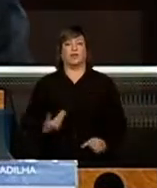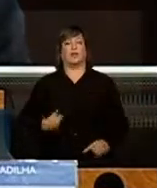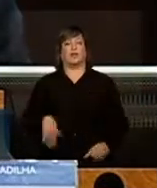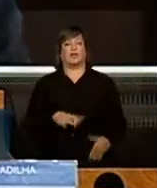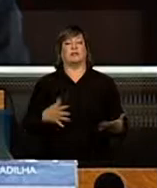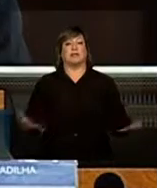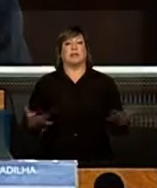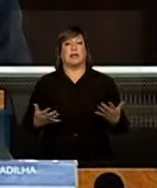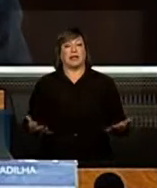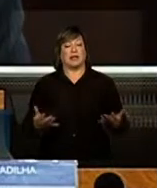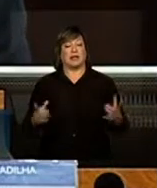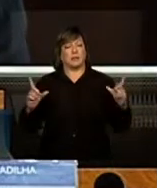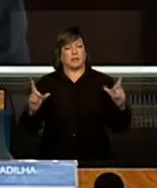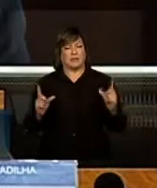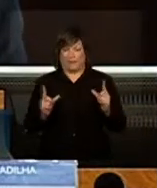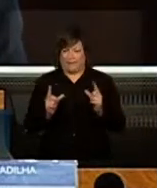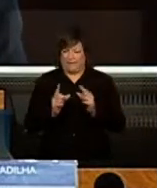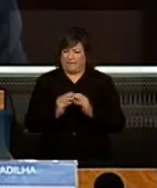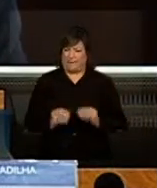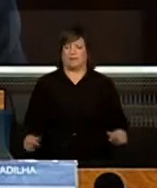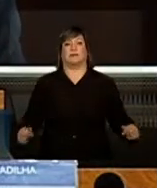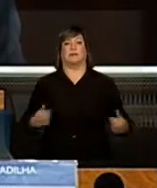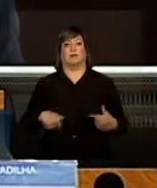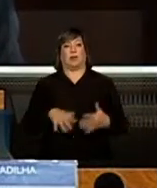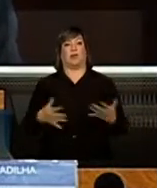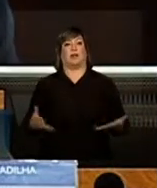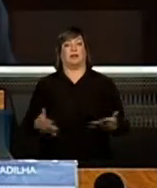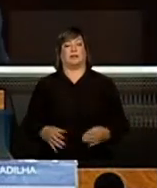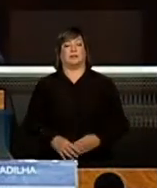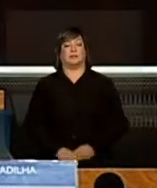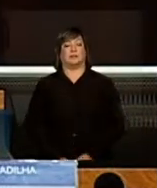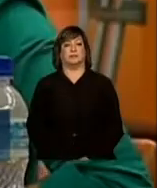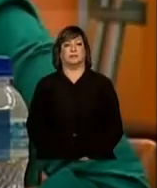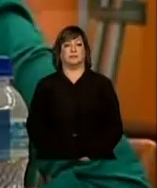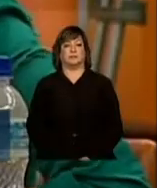queremos que encurte cada vez mais, que reduza cada vez mais.